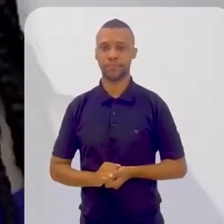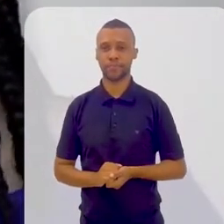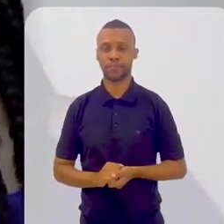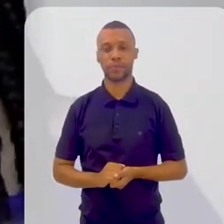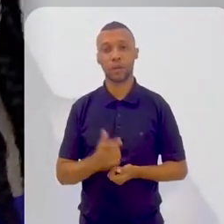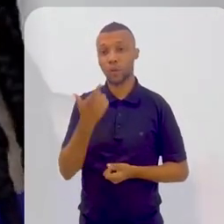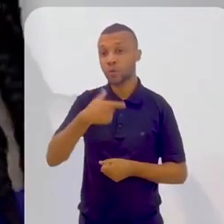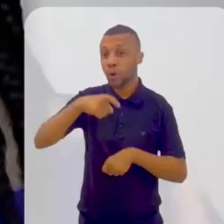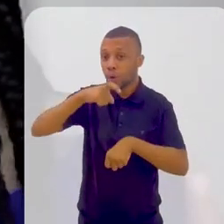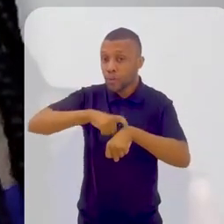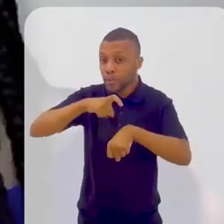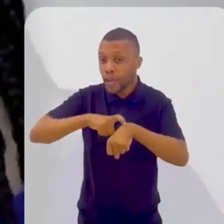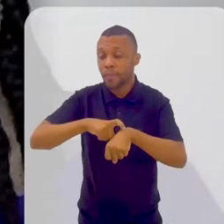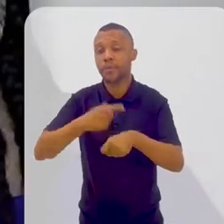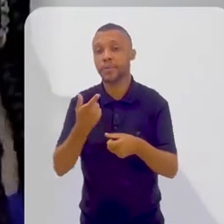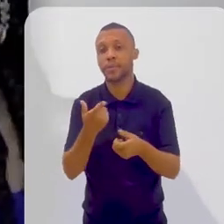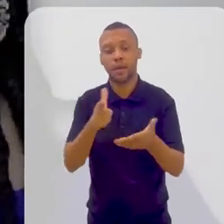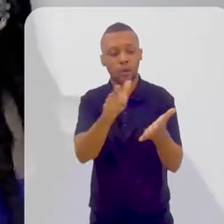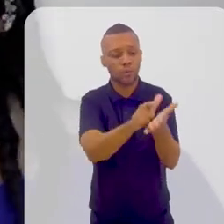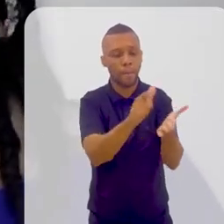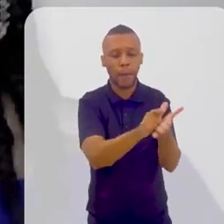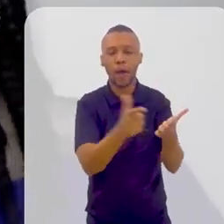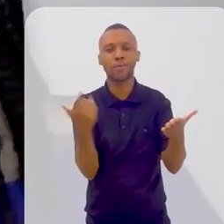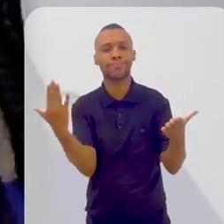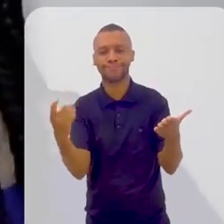ser anotado, sou do tempo do manuscrito.